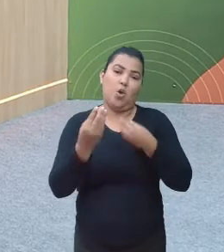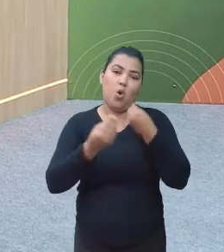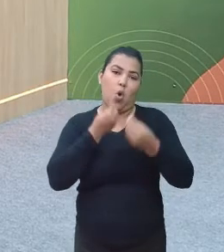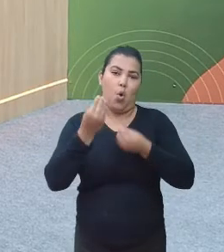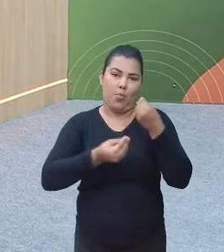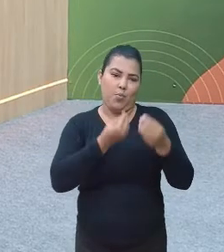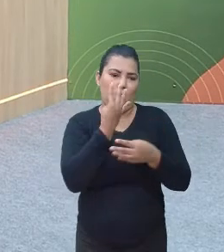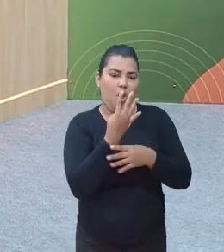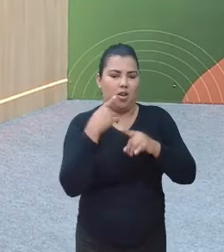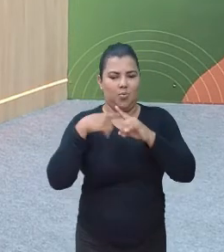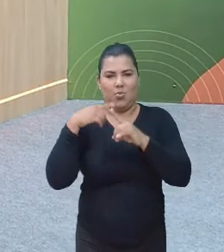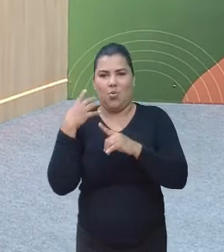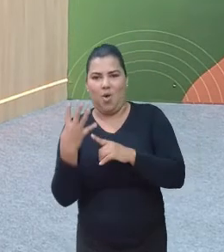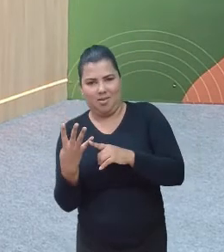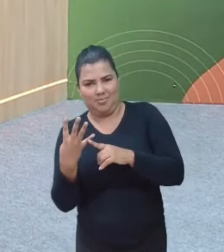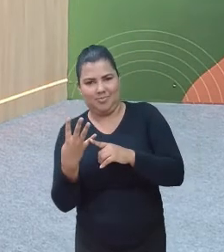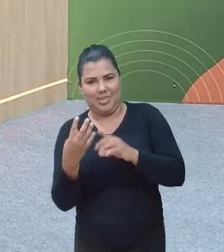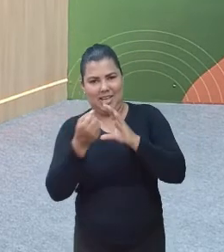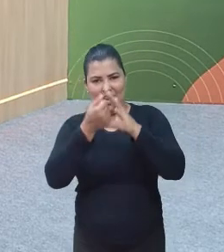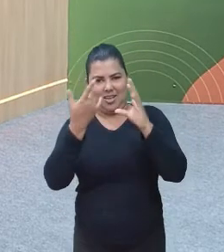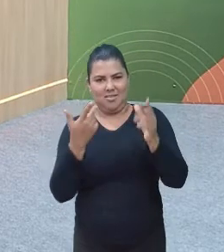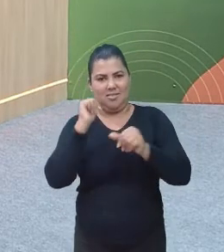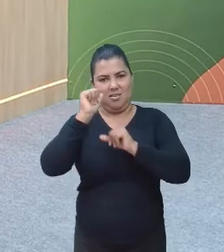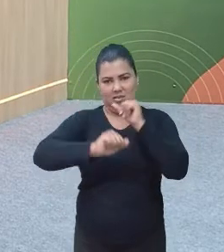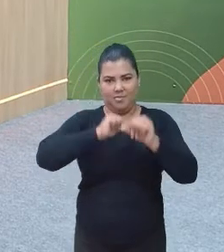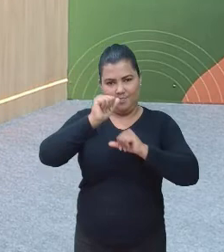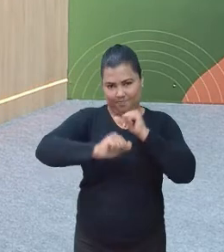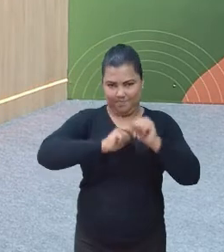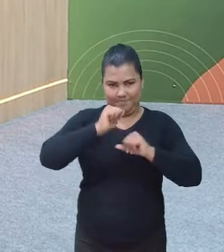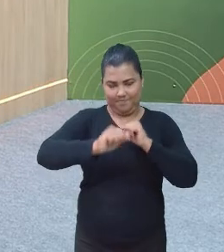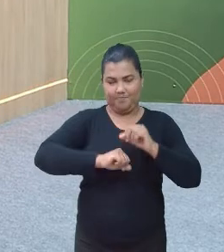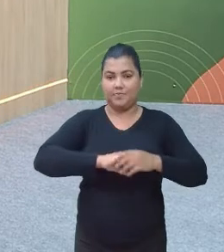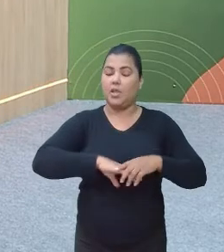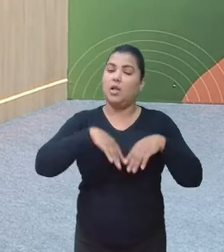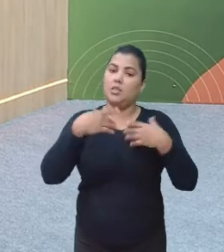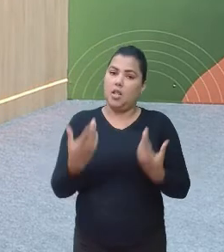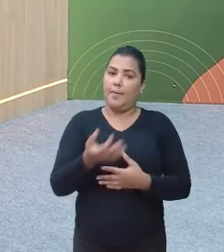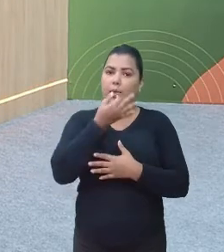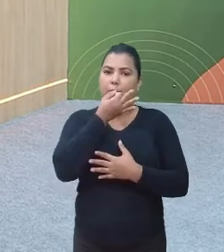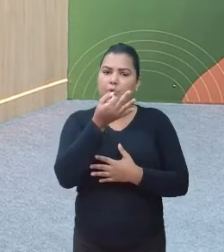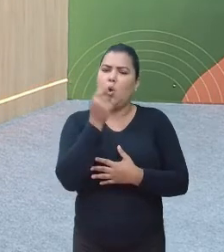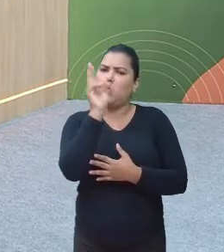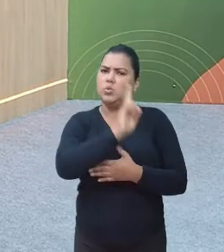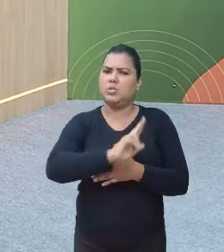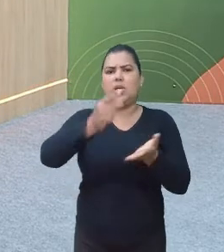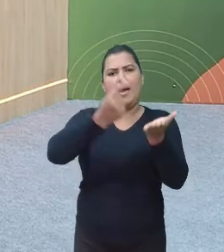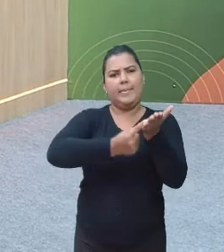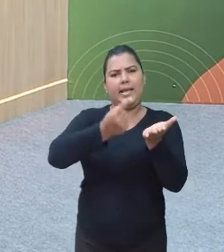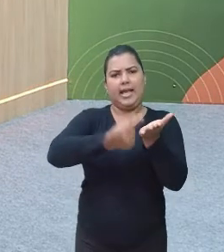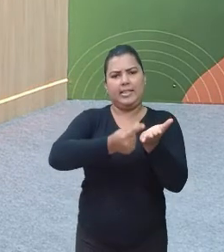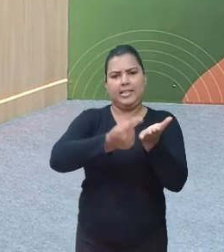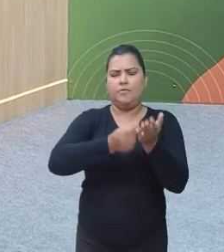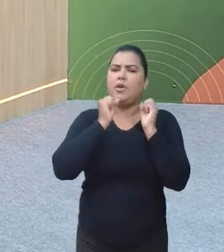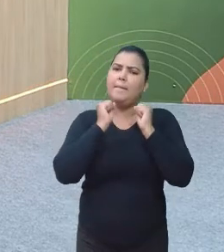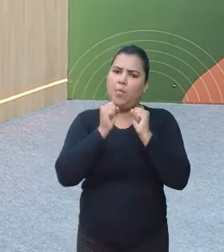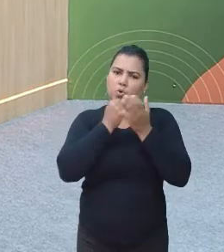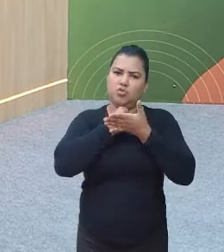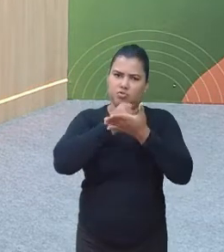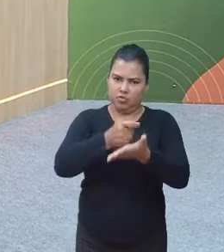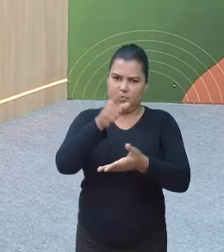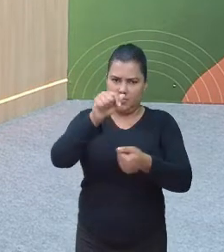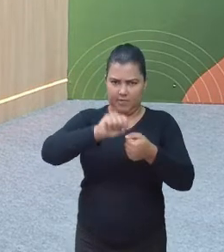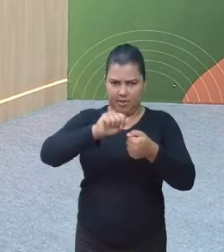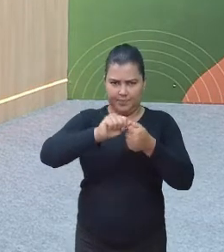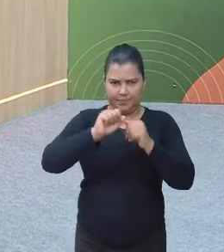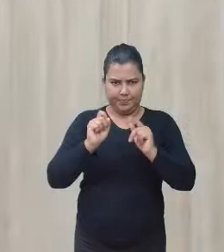rosto numa foto 4x4 ou 3x3. A sugestão é usar alguns aplicativos de celular que fazem isso, tá certo? Então,